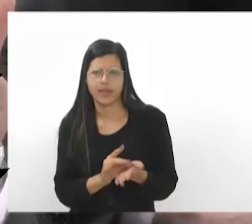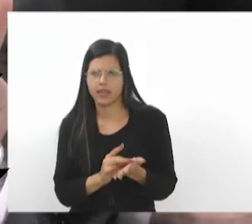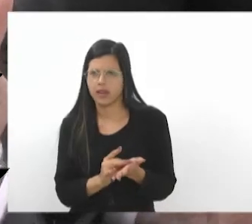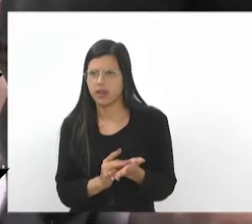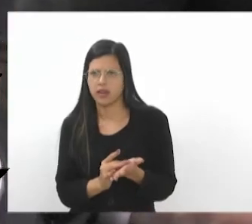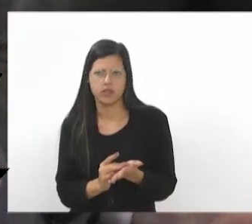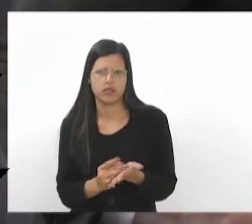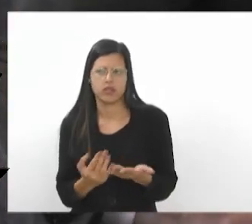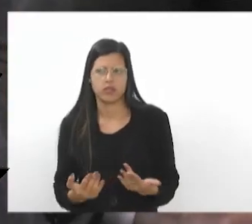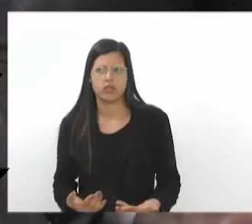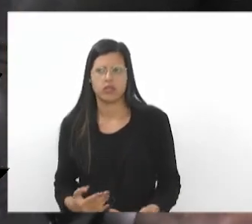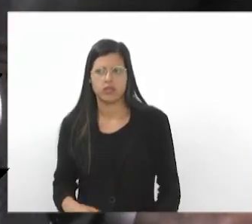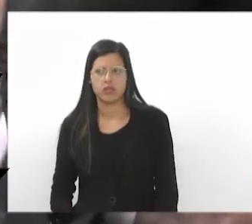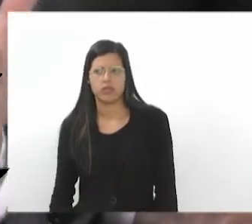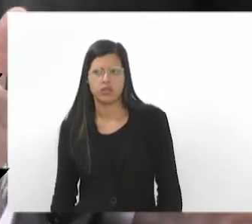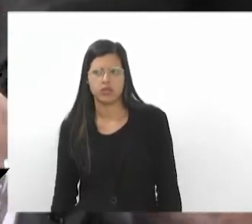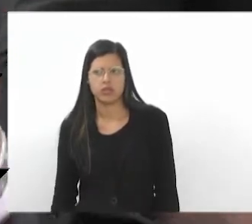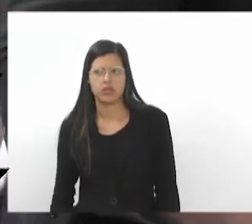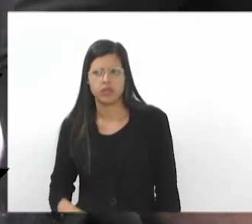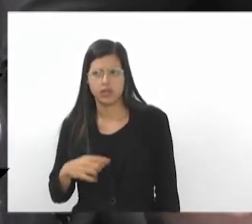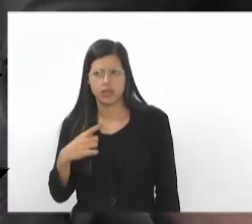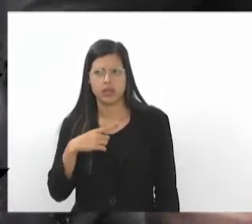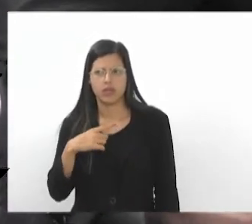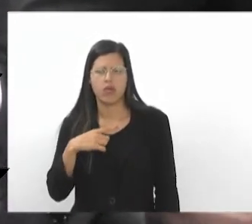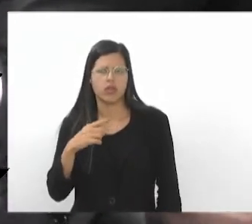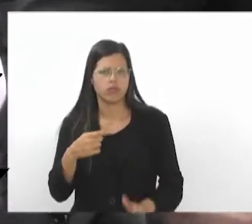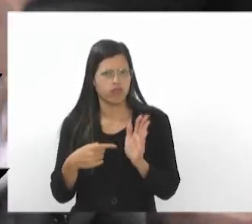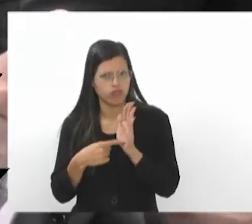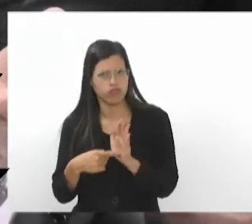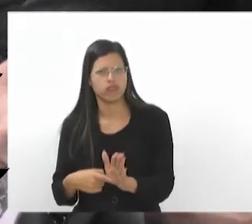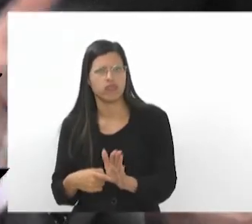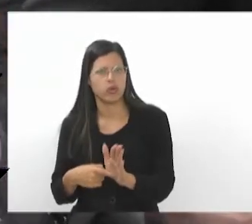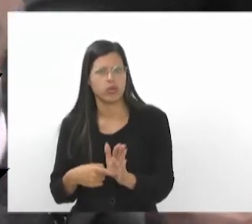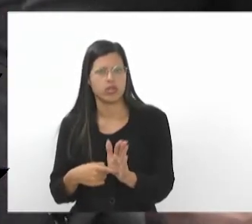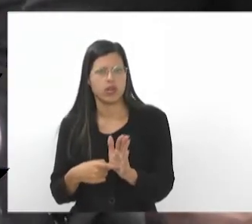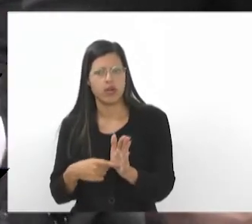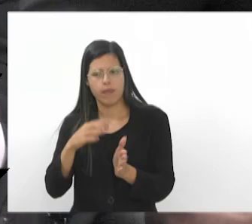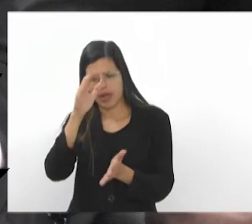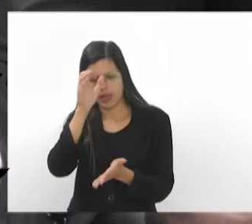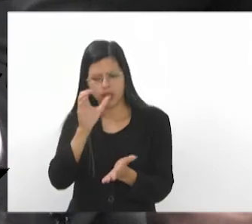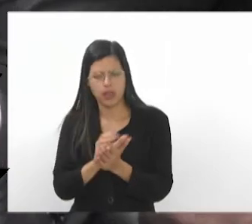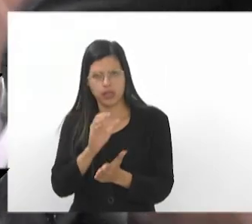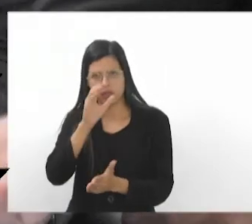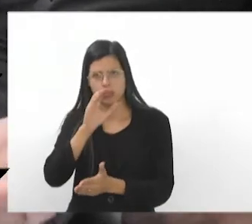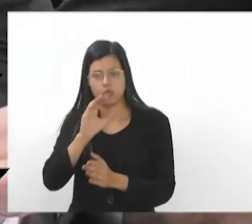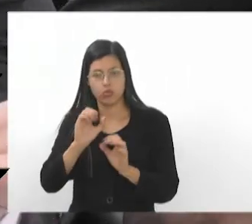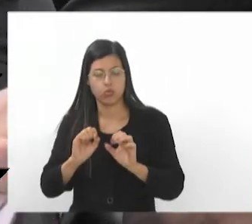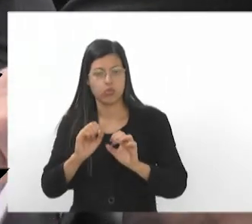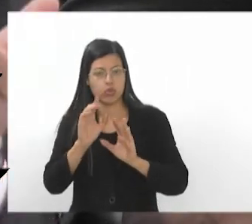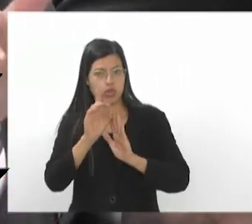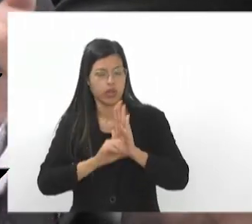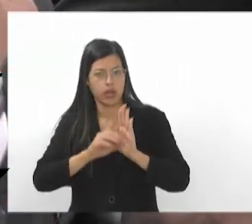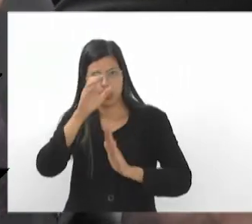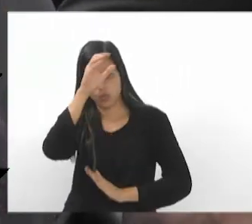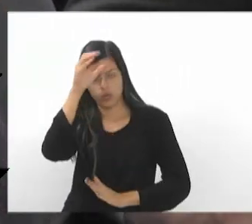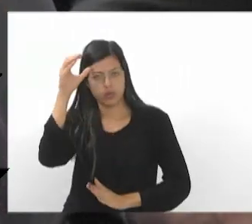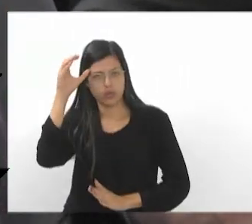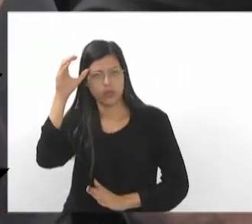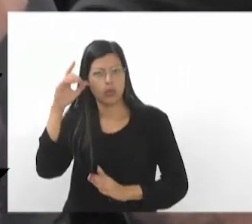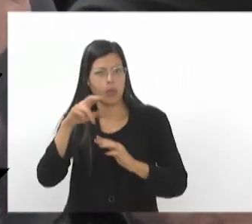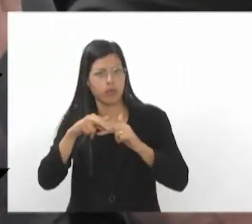tese do direito consumerista e por isso precisamos defender essa